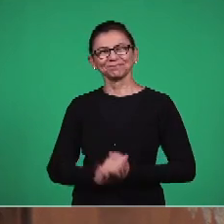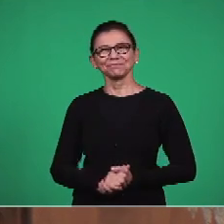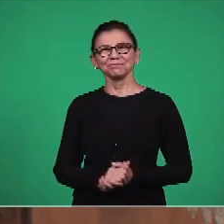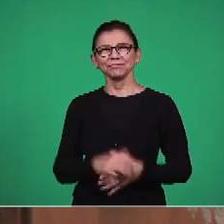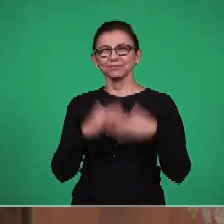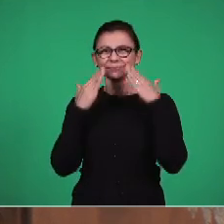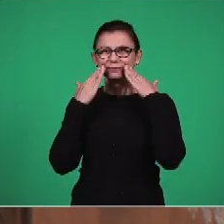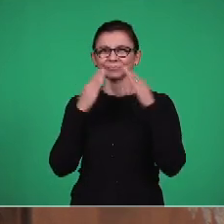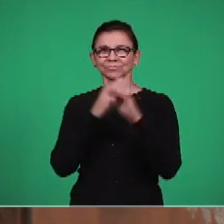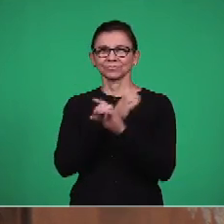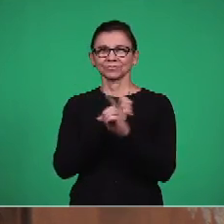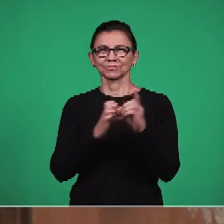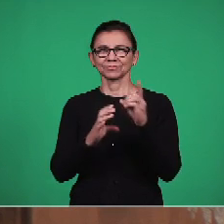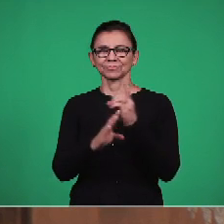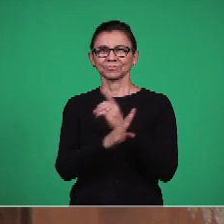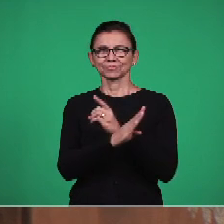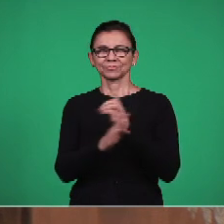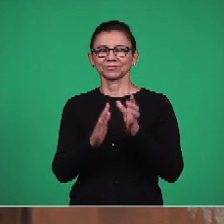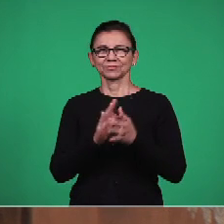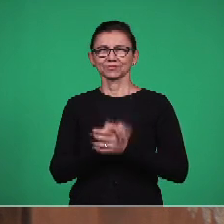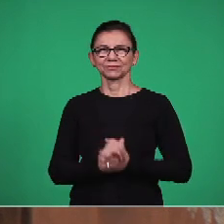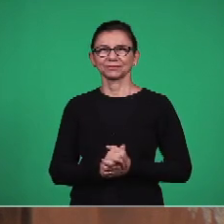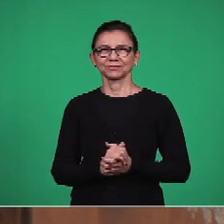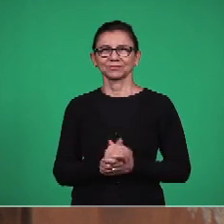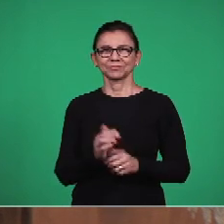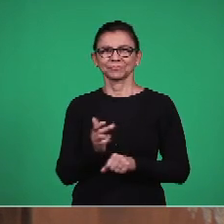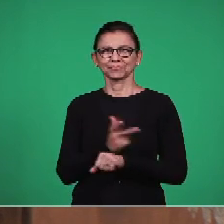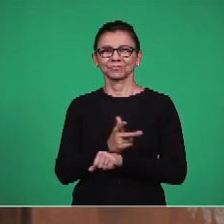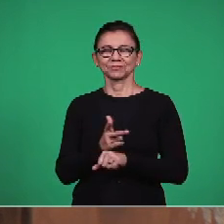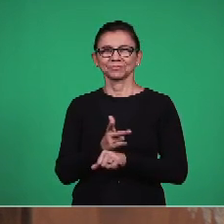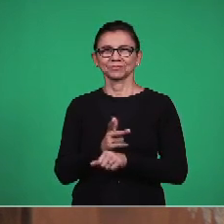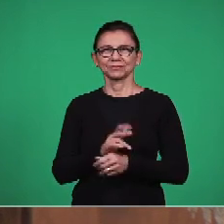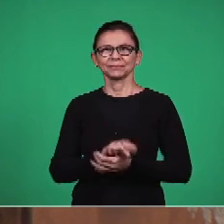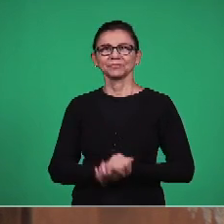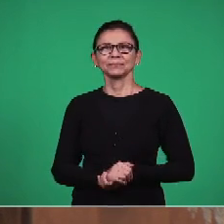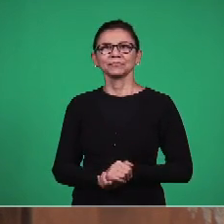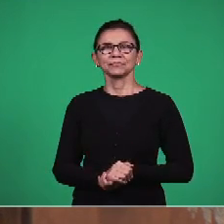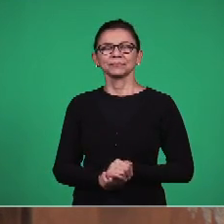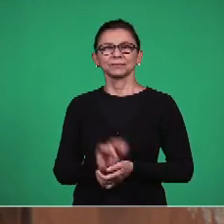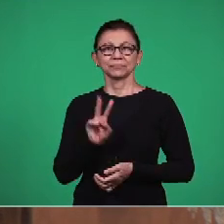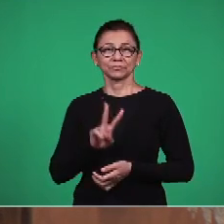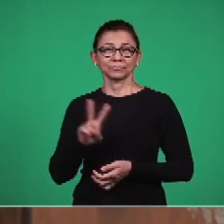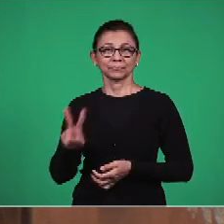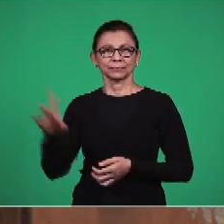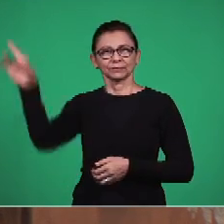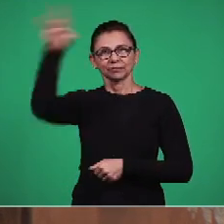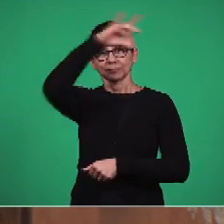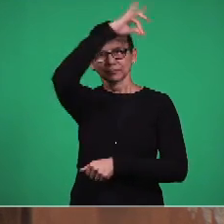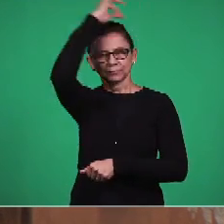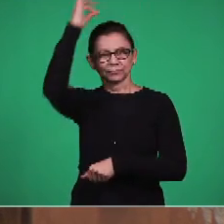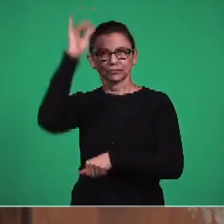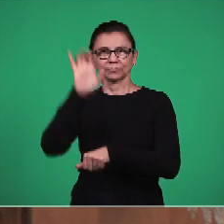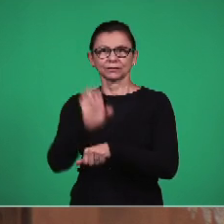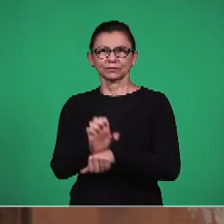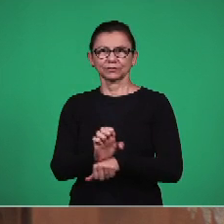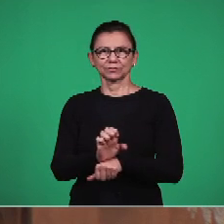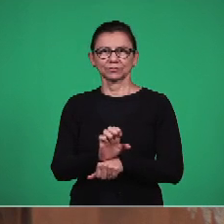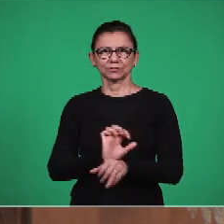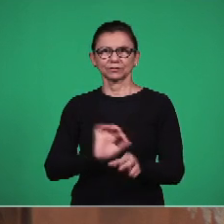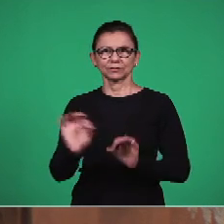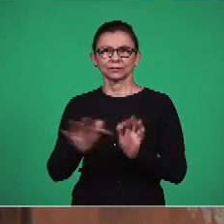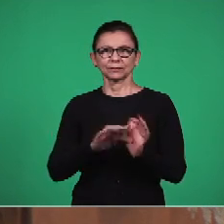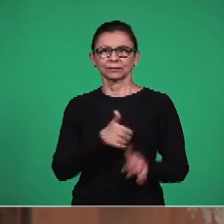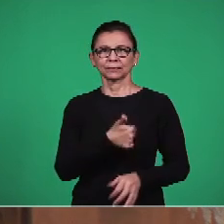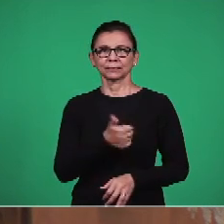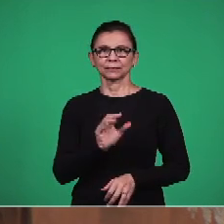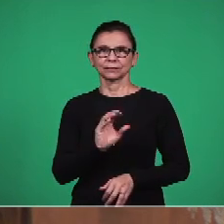Bíblica Dominical diretamente do nosso estúdio central em Vila Velha, Espírito Santo, no Plano 100, e